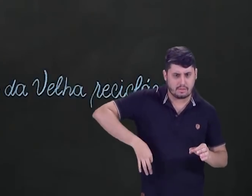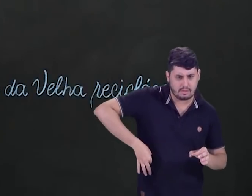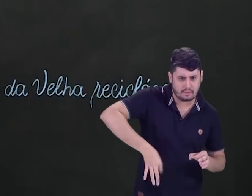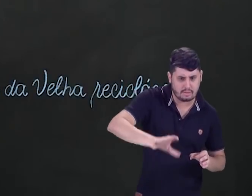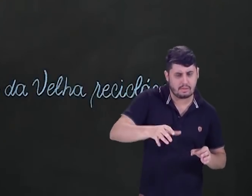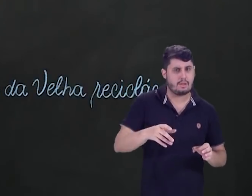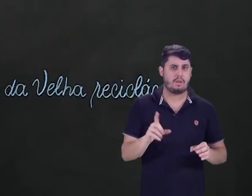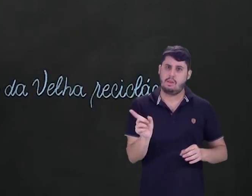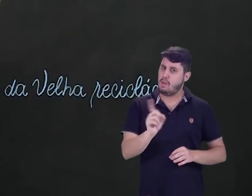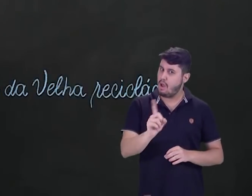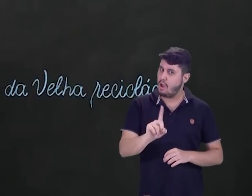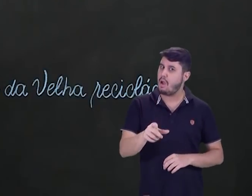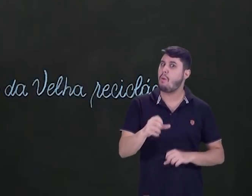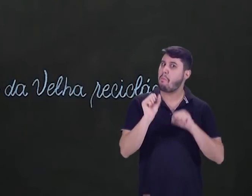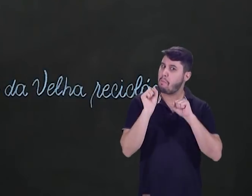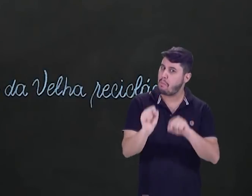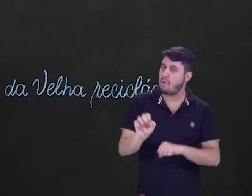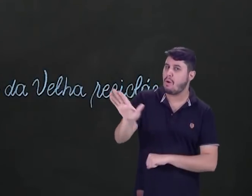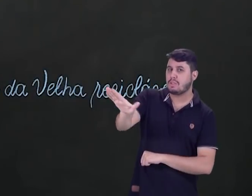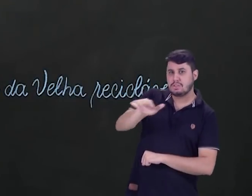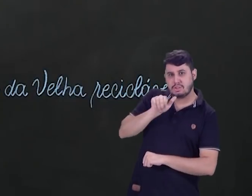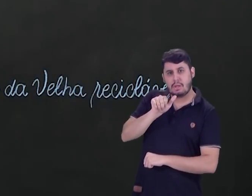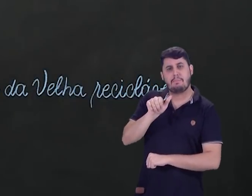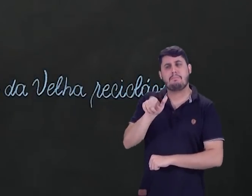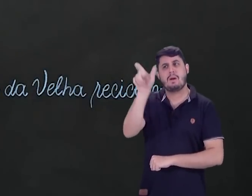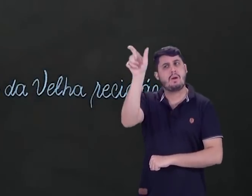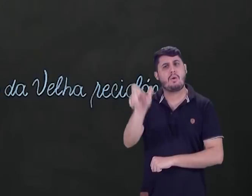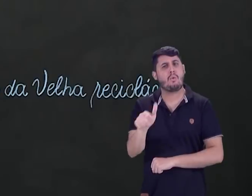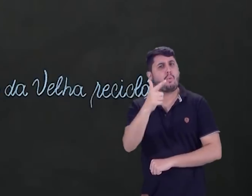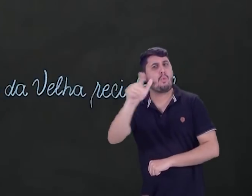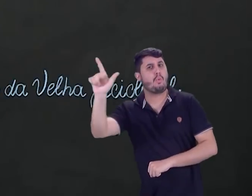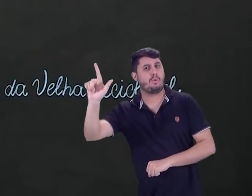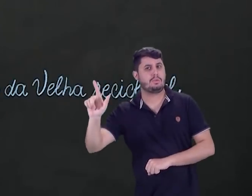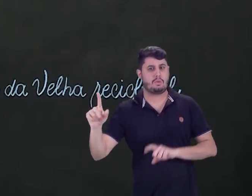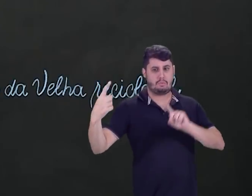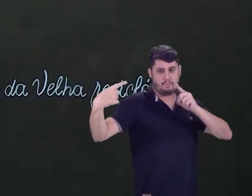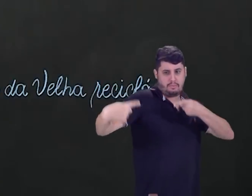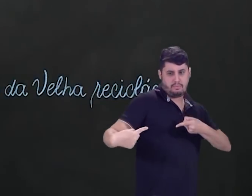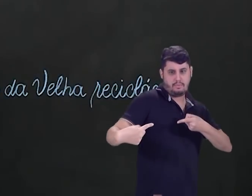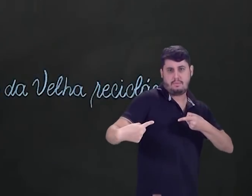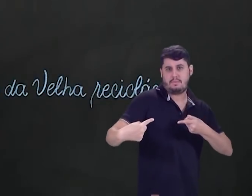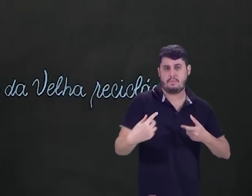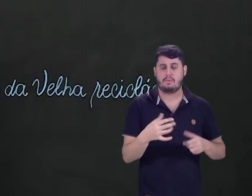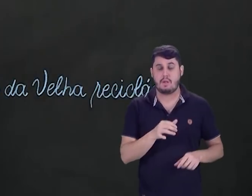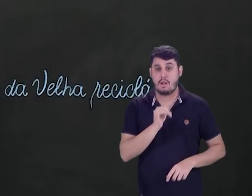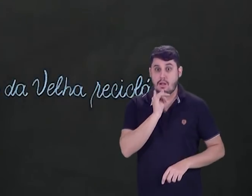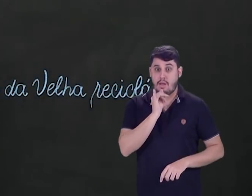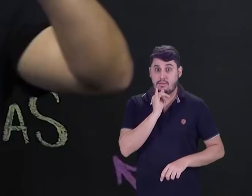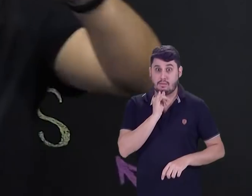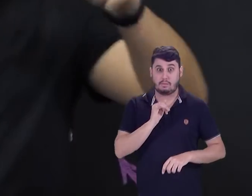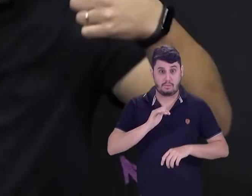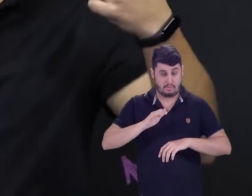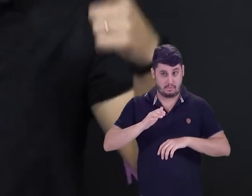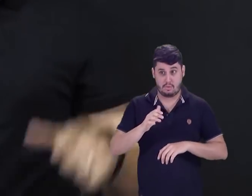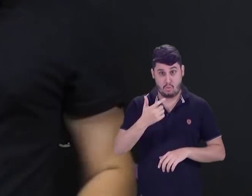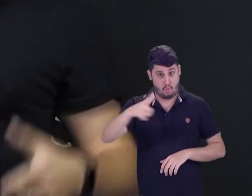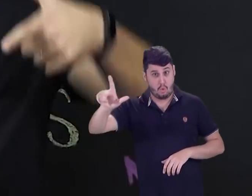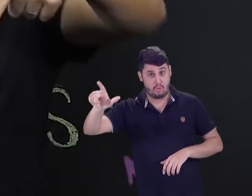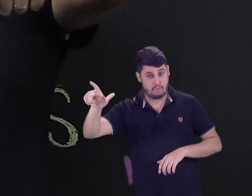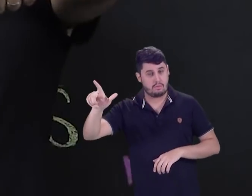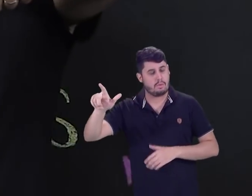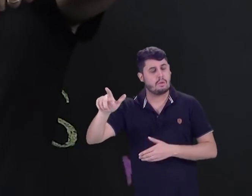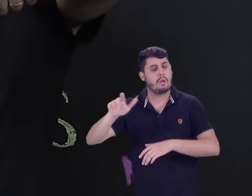entra o seu parceiro, seu ou seu adversário no jogo. Ele vai... com as mãos, ele vai fazer esse movimento, ó,